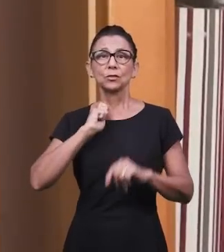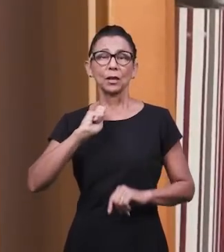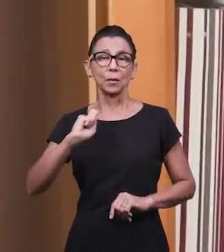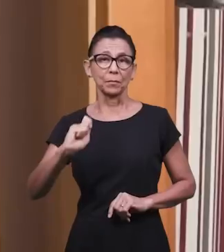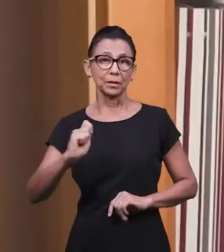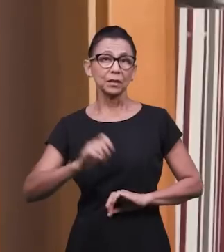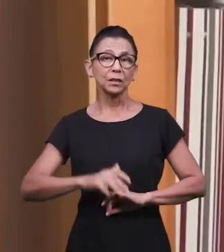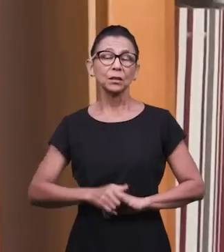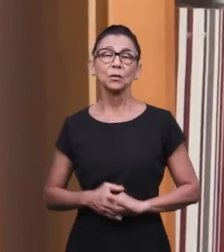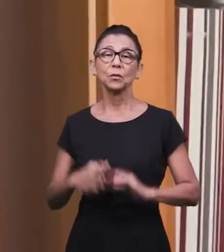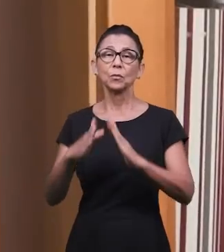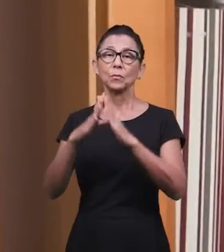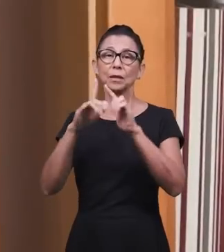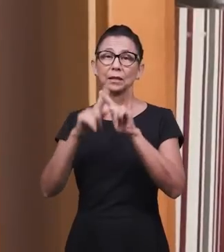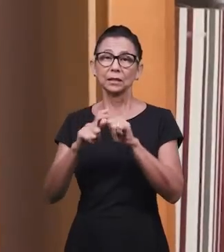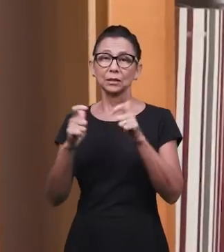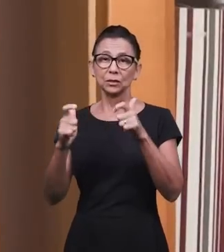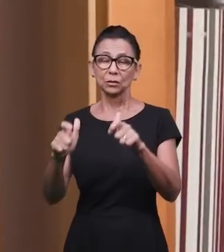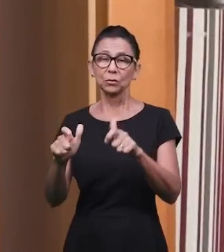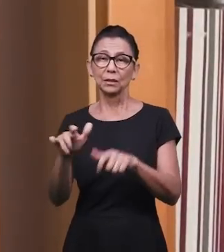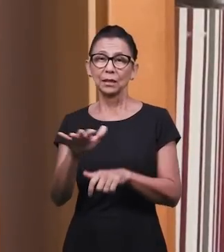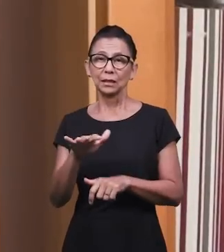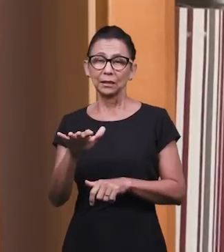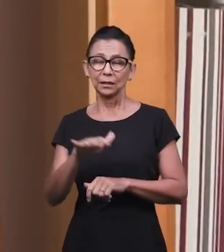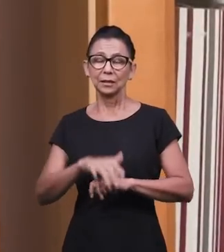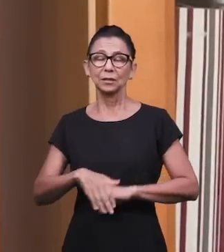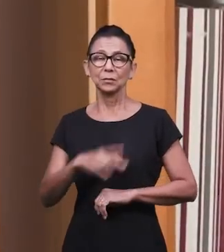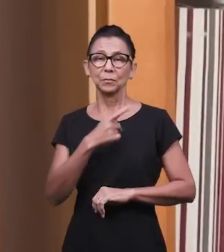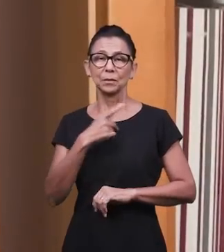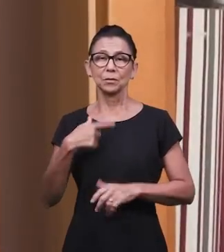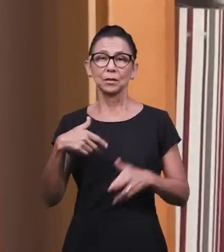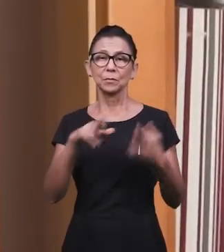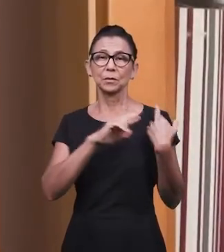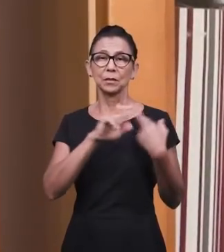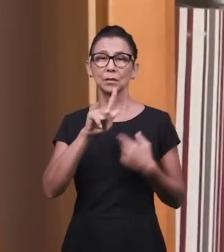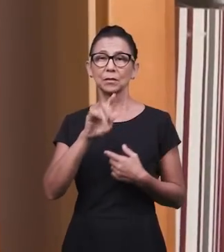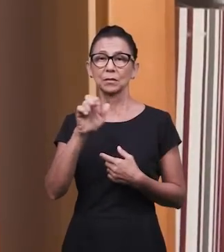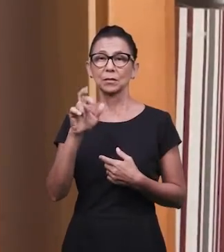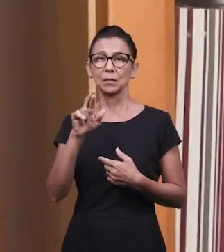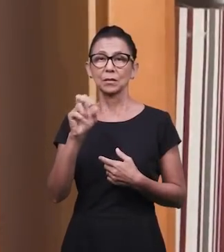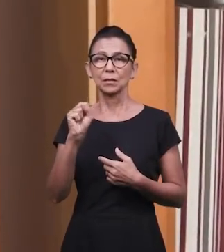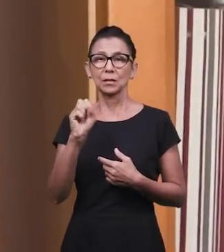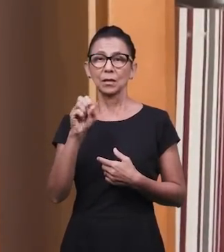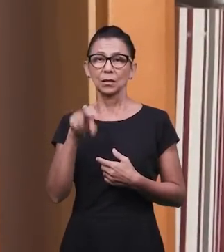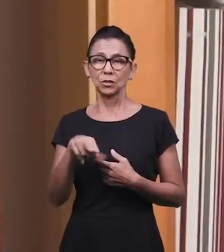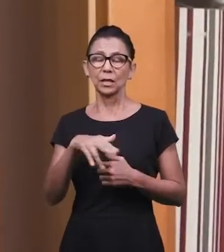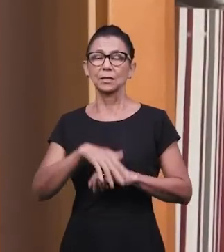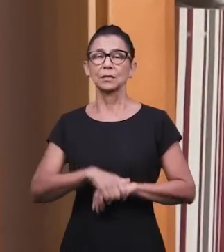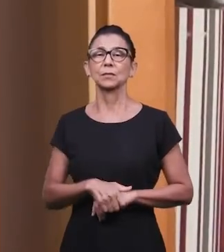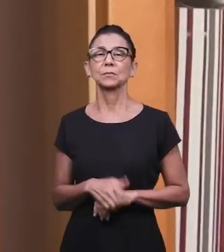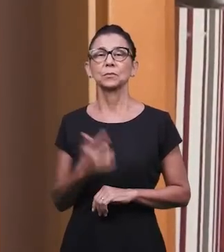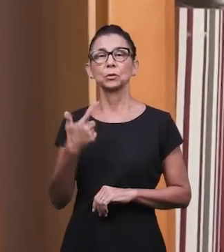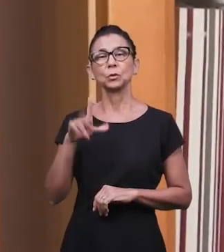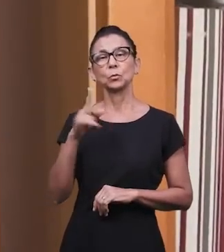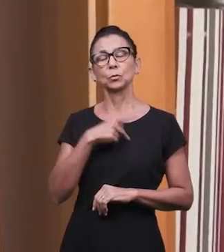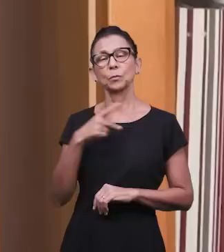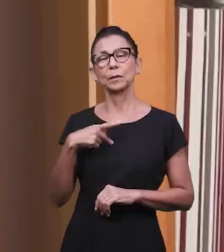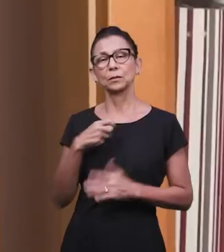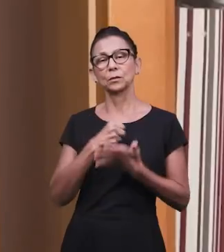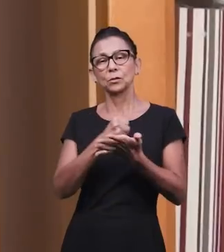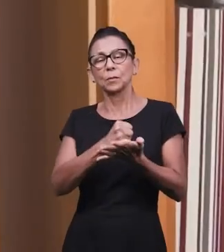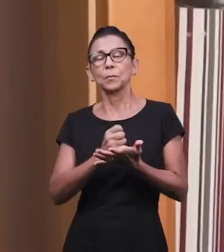igreja de Queluz, que está sob o ministério do pastor Gerson Belucci, auxiliado pelo pastor William Nazaré, celebrou o seu